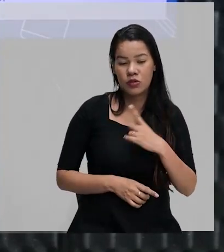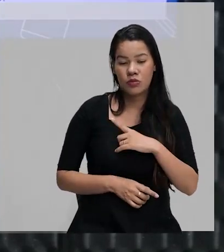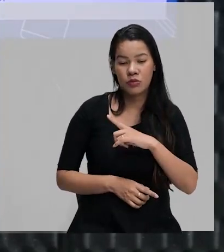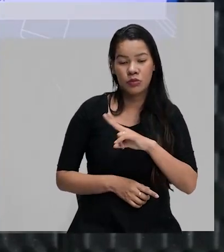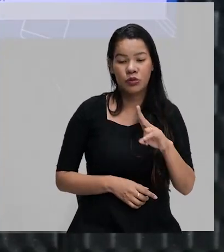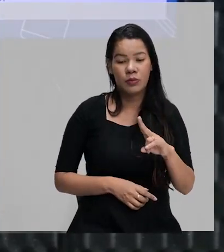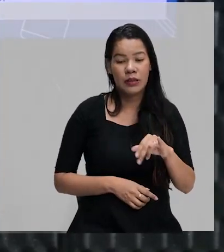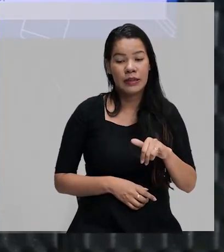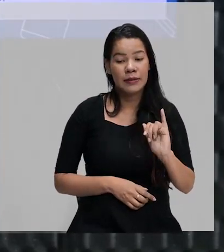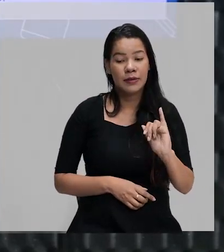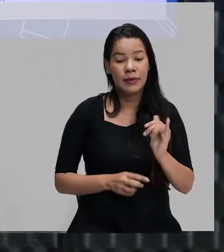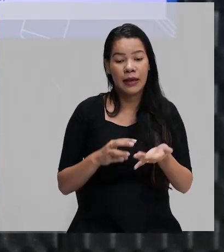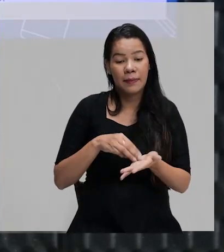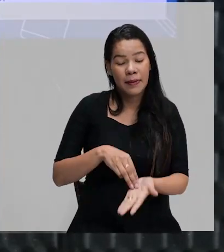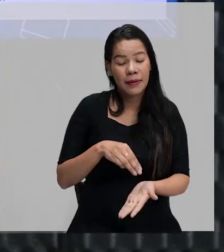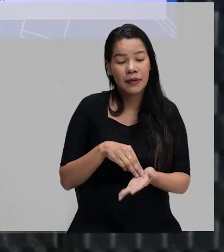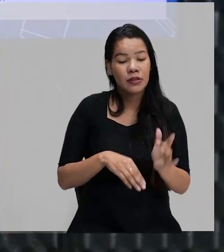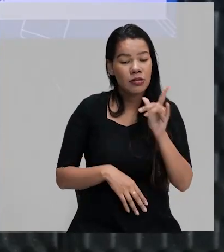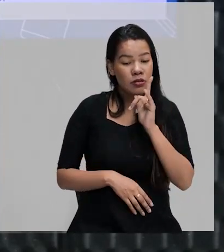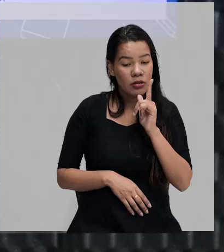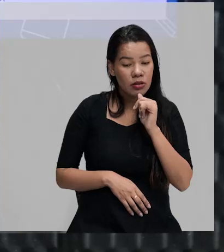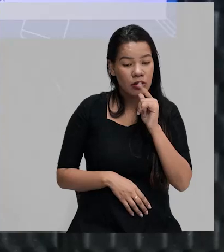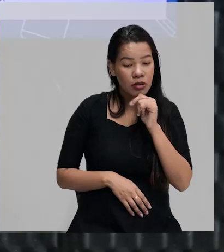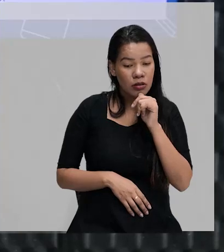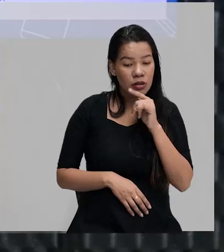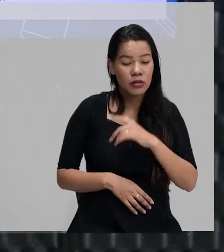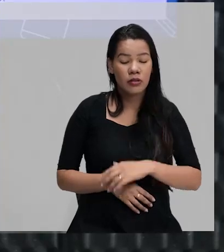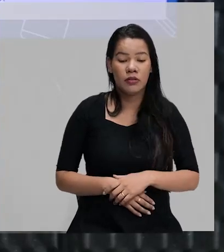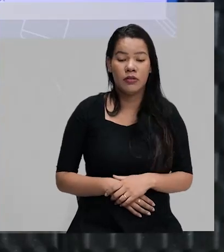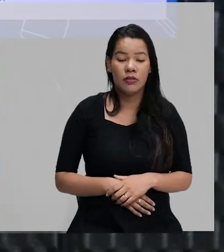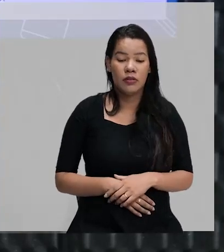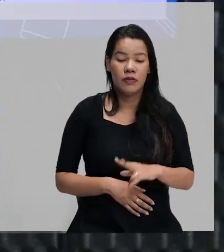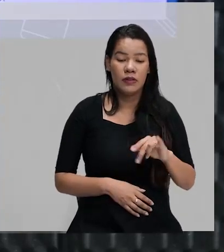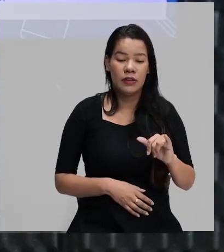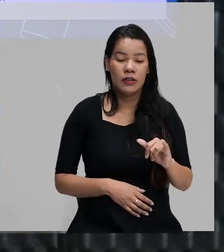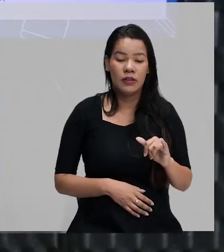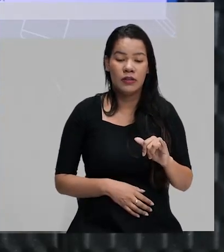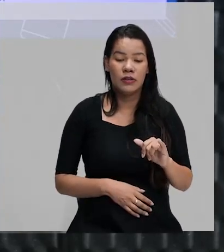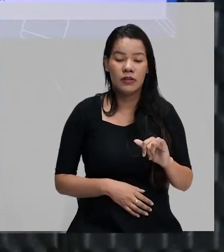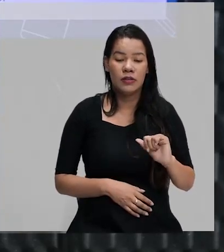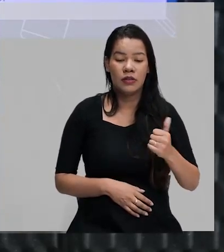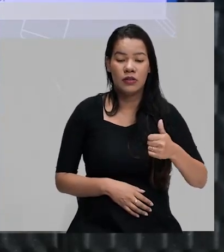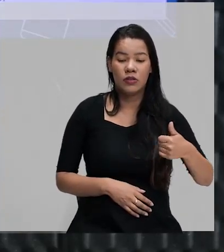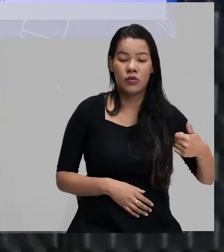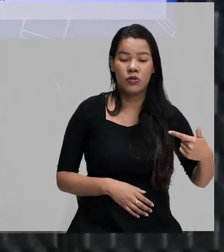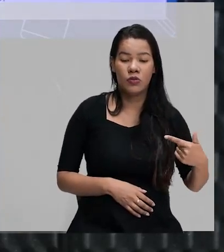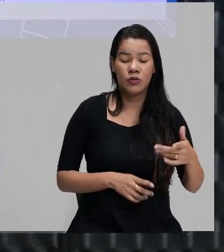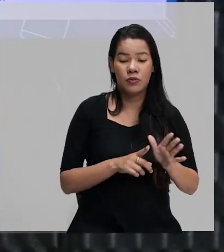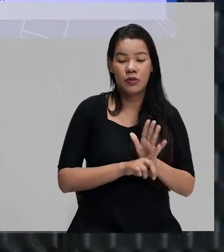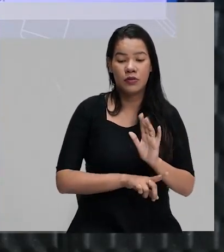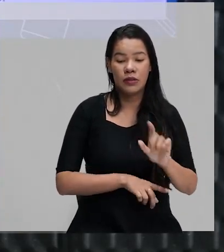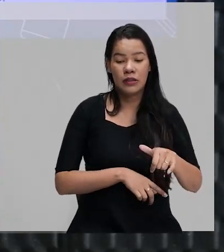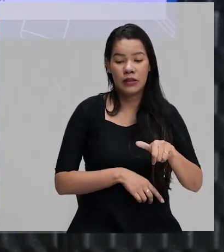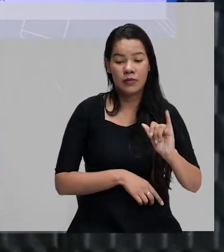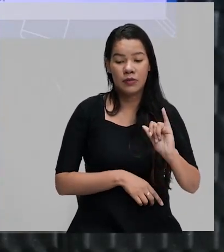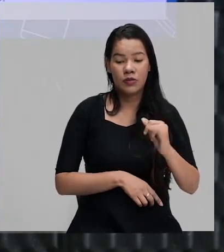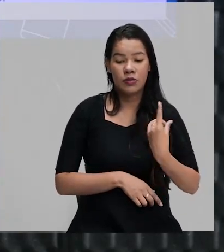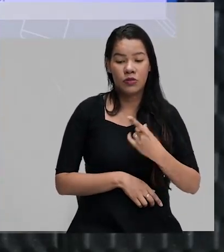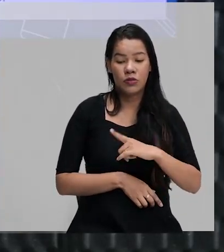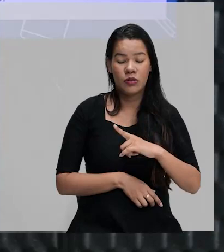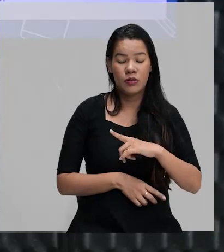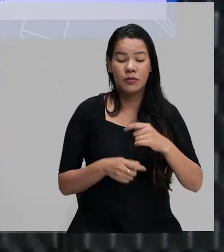a massa de água, a massa de gás carbônico será 112 menos Y, certo? A gente vai